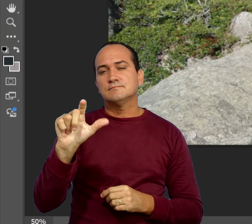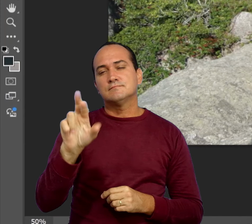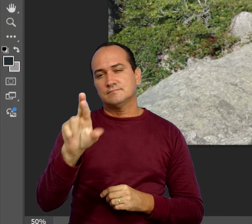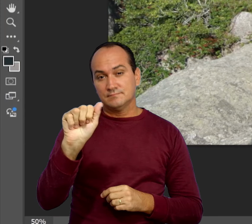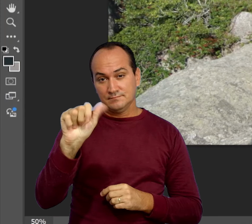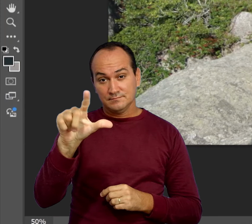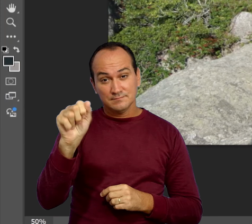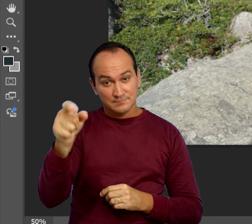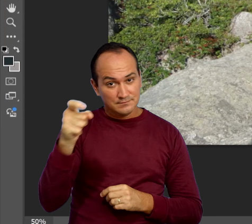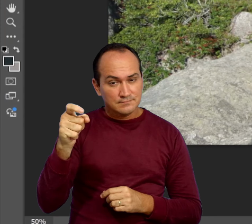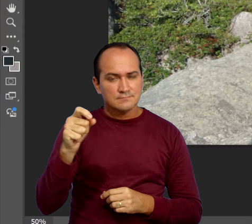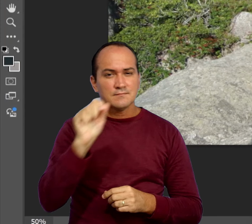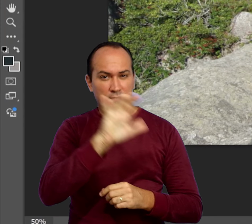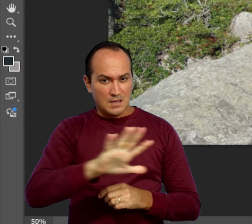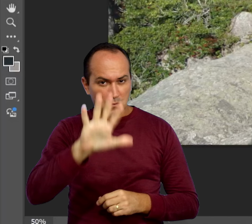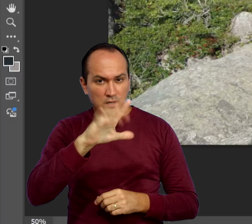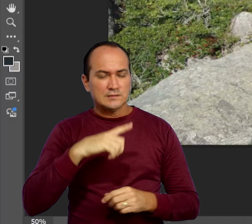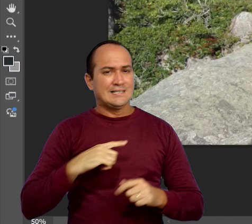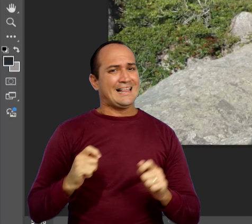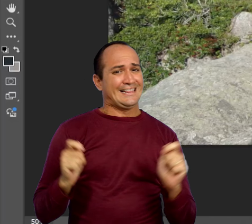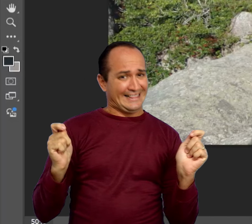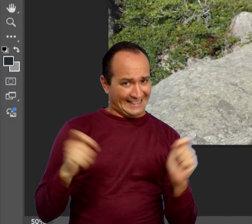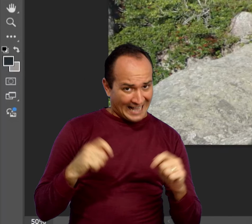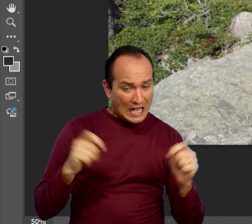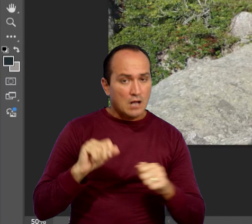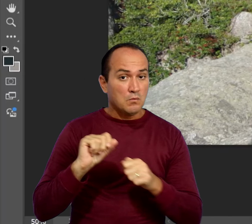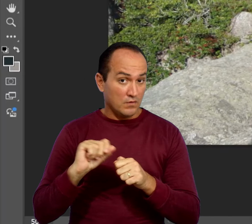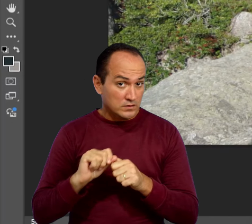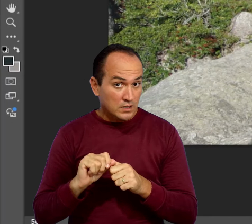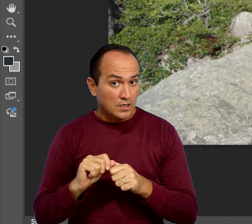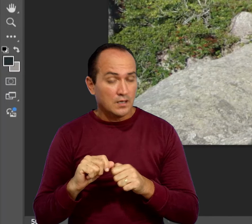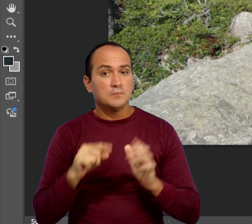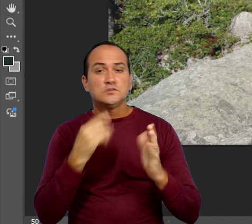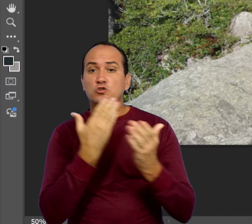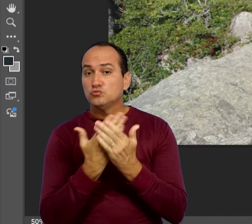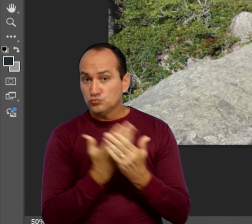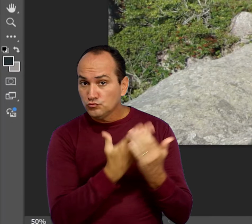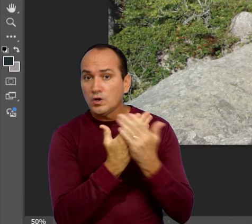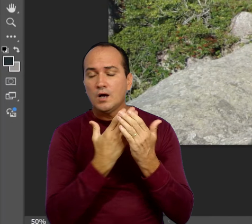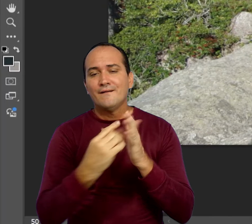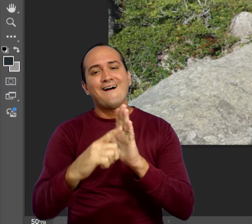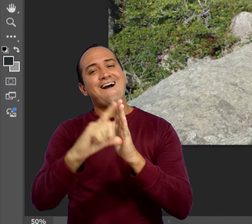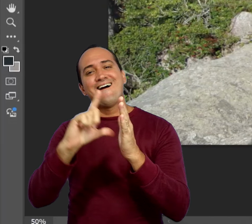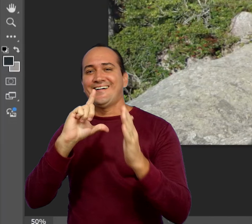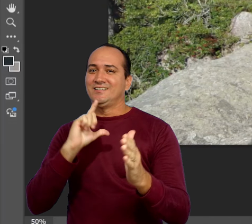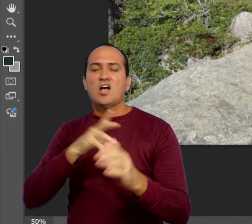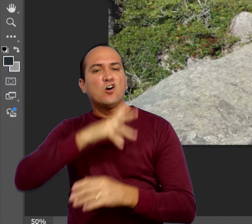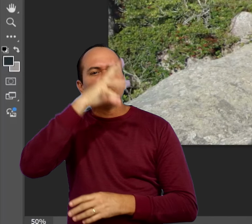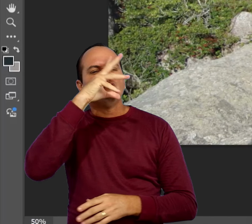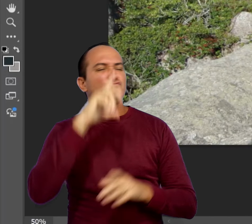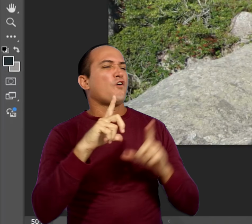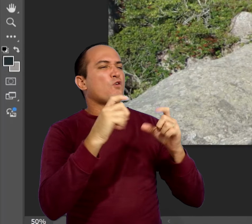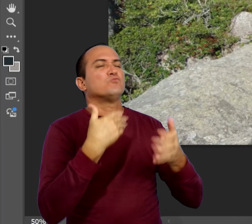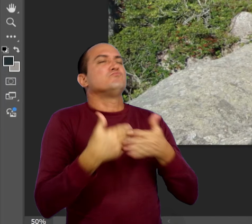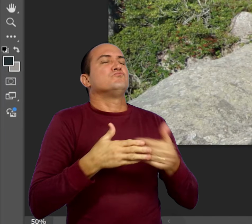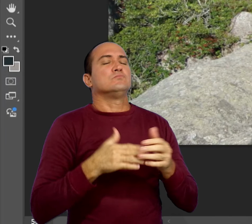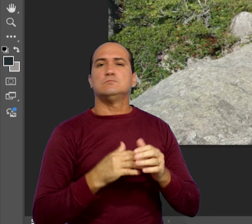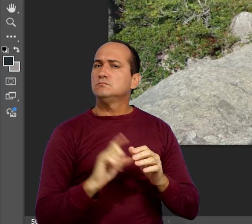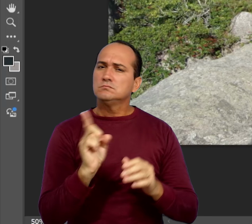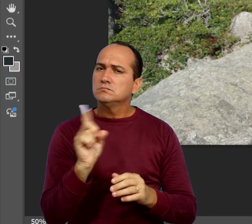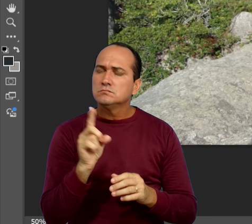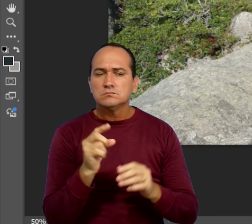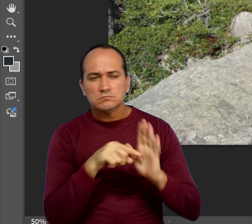Parallax é se a imagem que a gente vai trabalhar ela tem as condições ideais, digamos assim, as mais interessantes para que a gente possa fazer